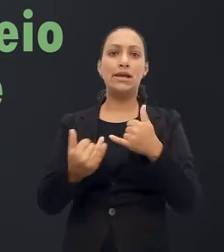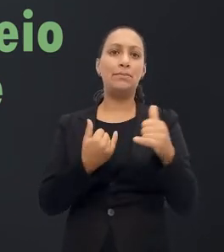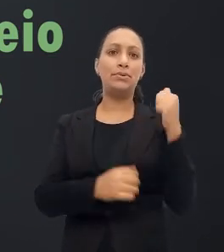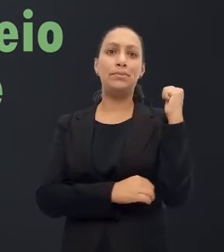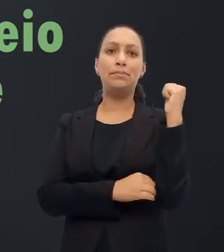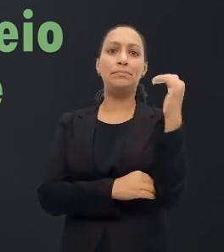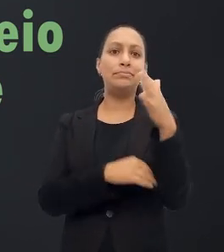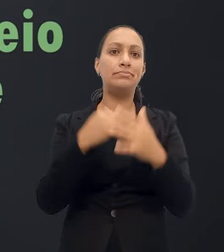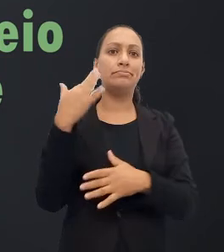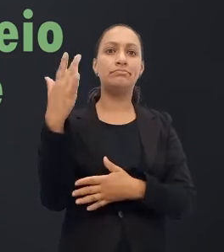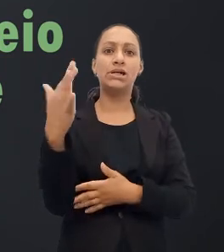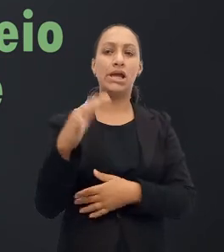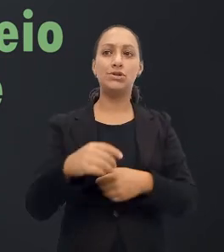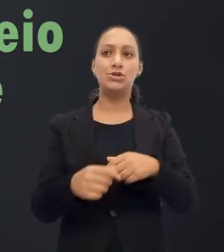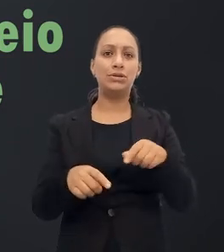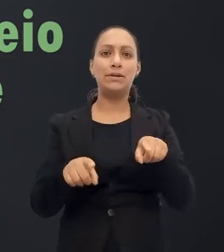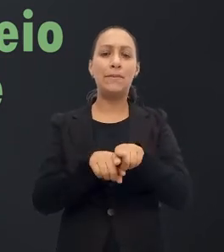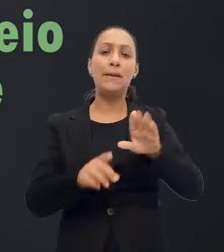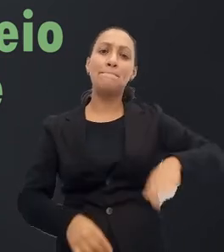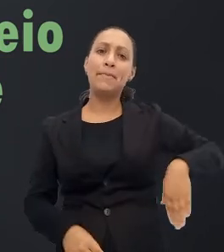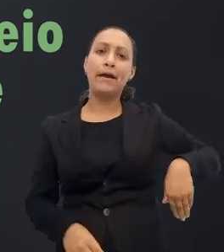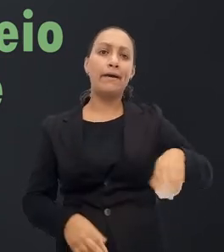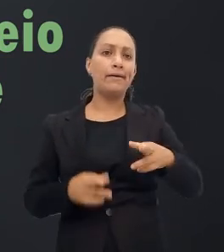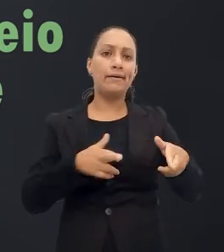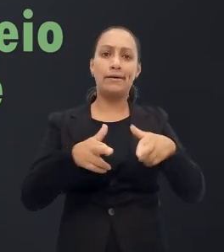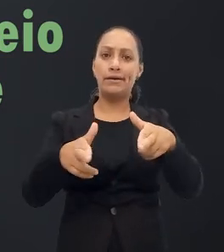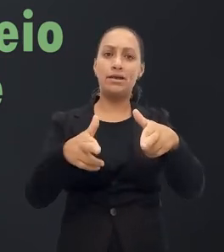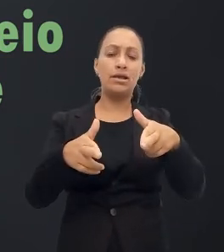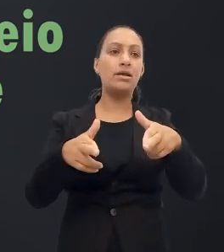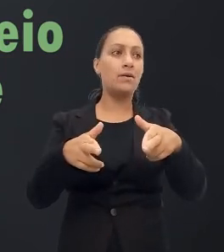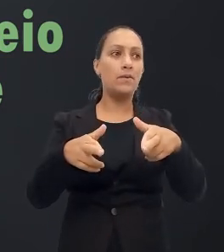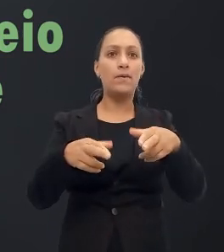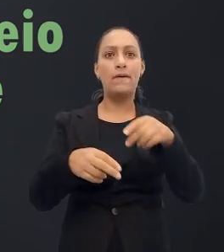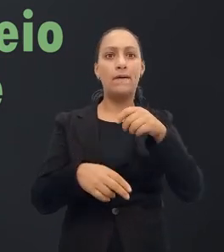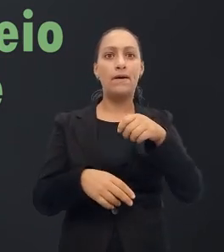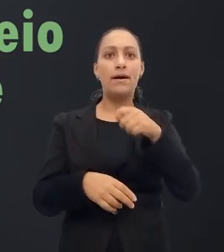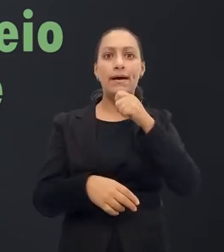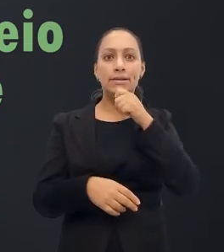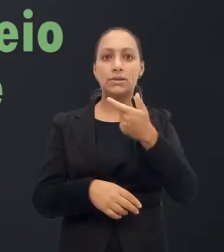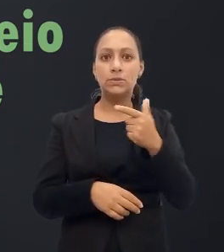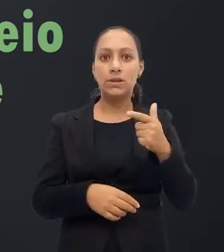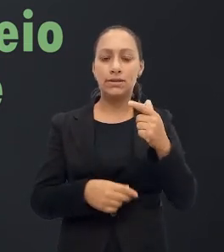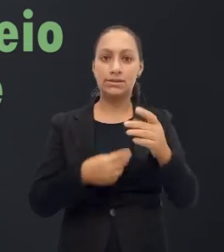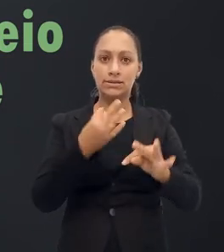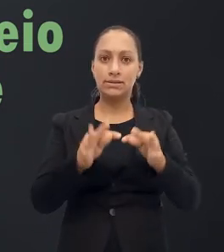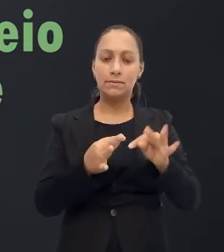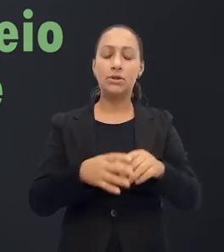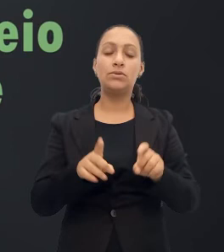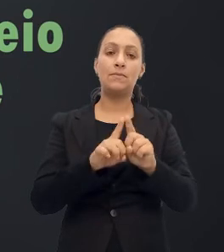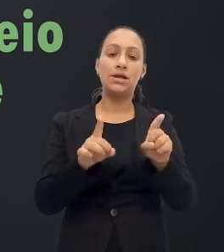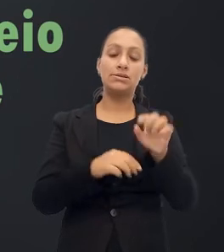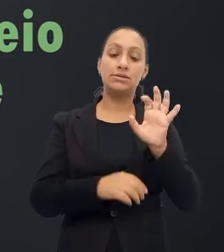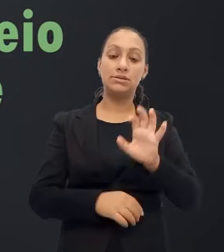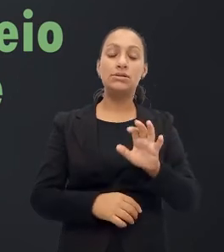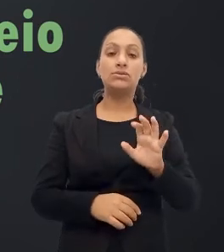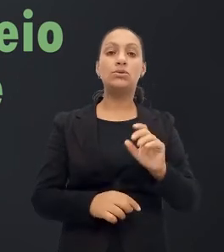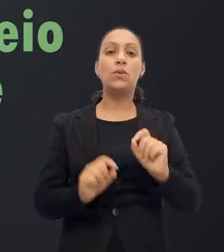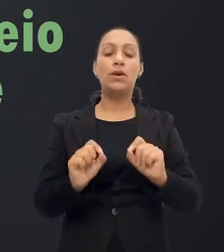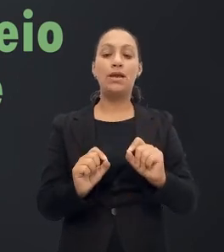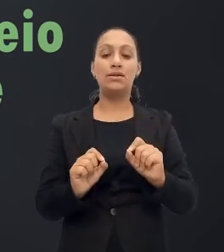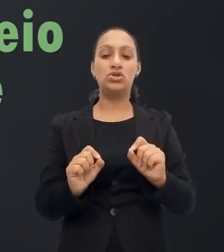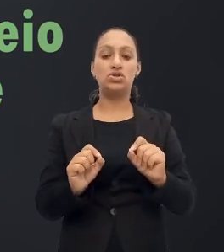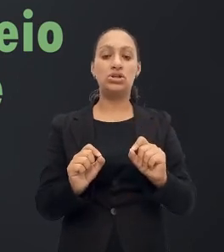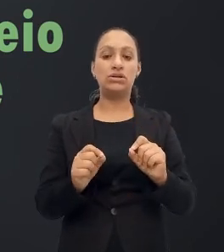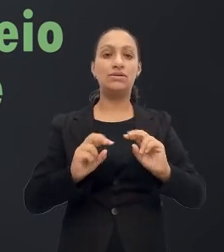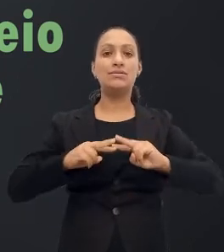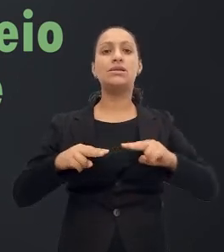né? Então, temos que ficar com o pé atrás nesse sentido, mas essa rota, né, realmente assim, de transmissão ainda não